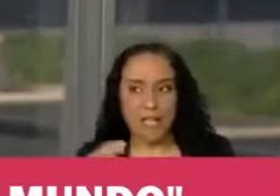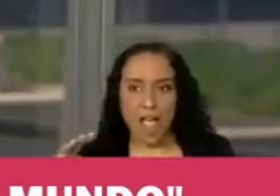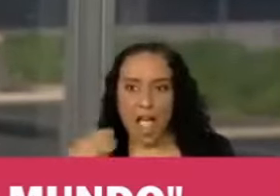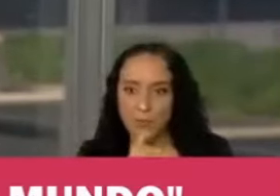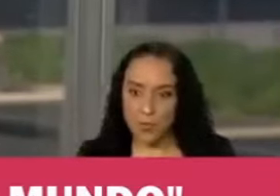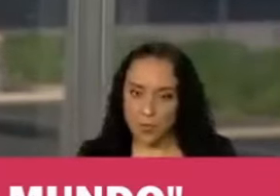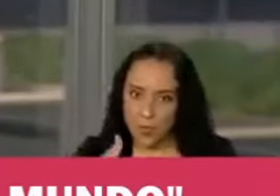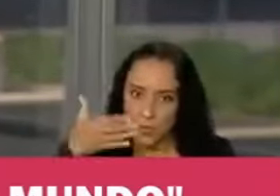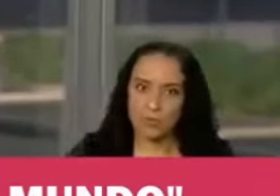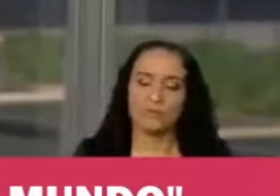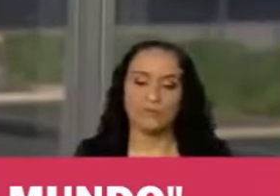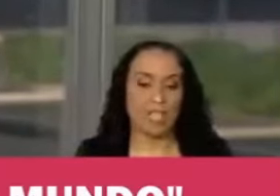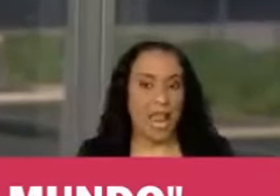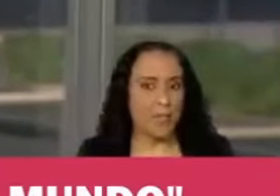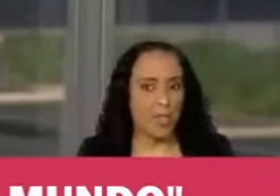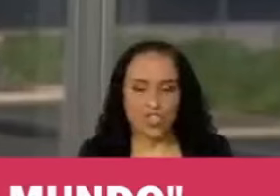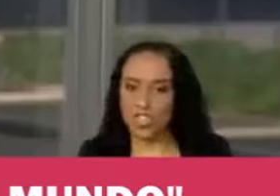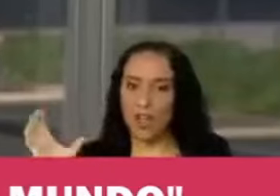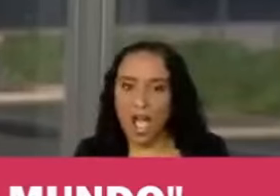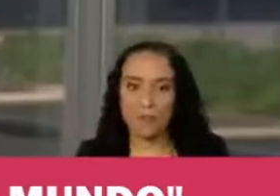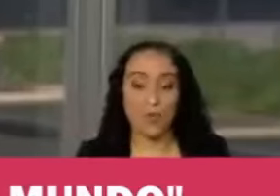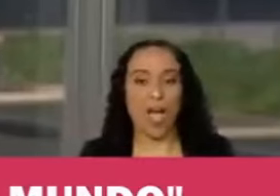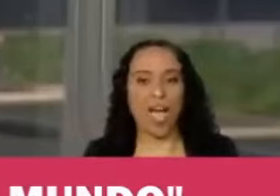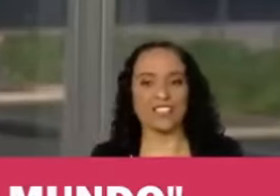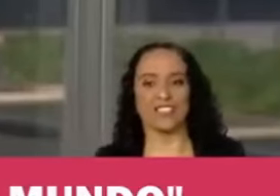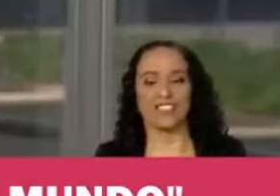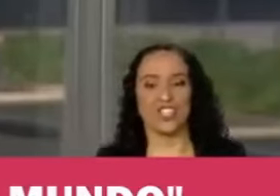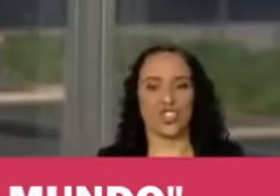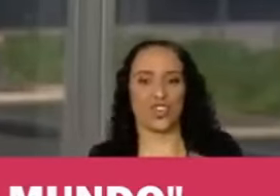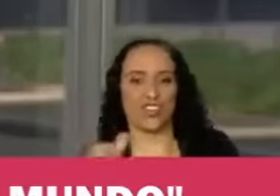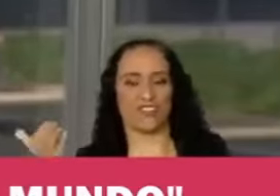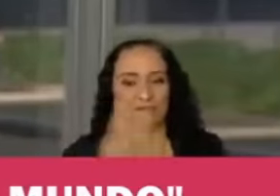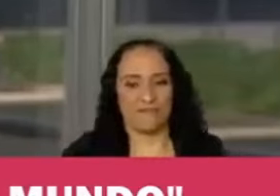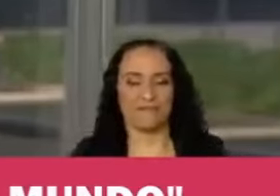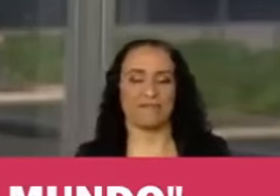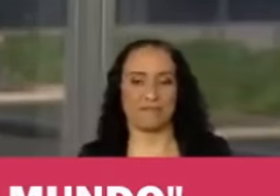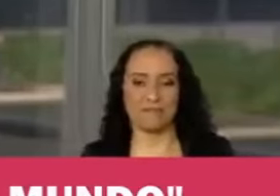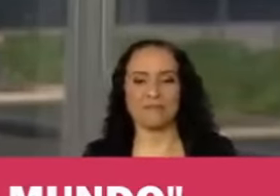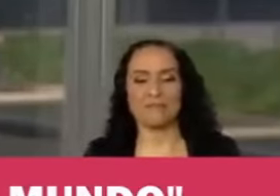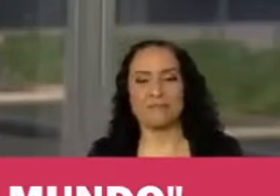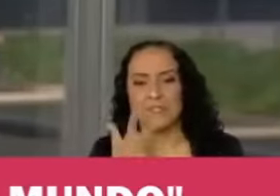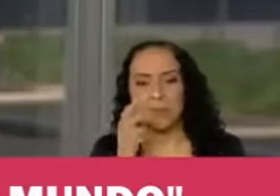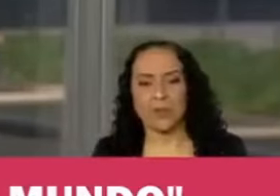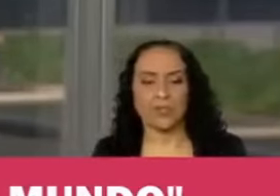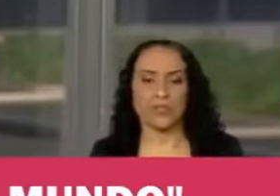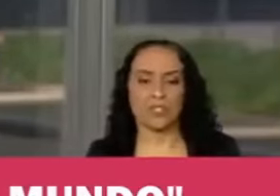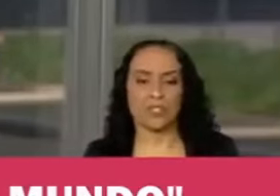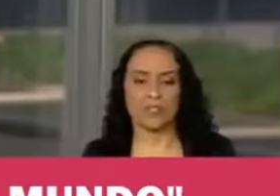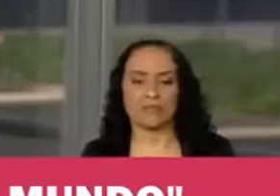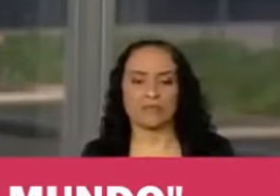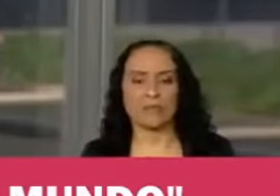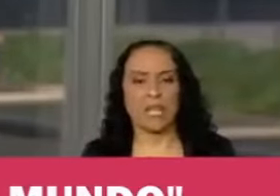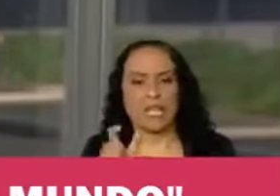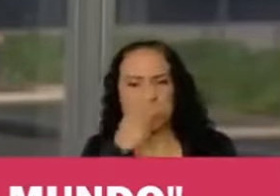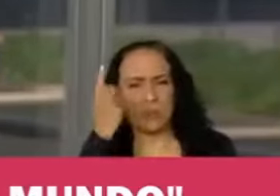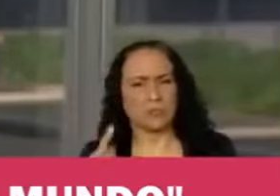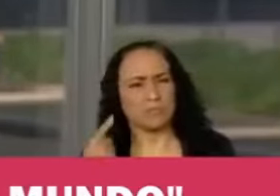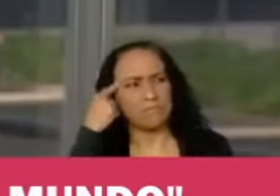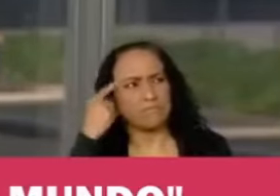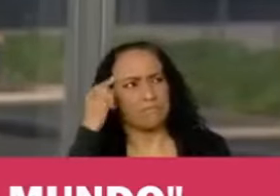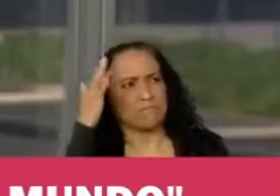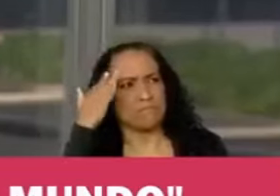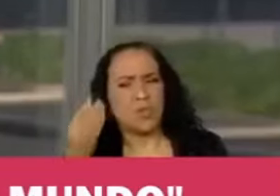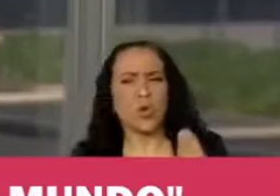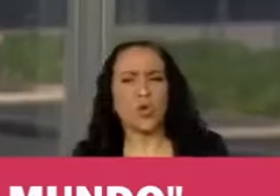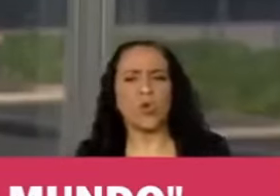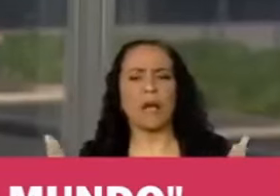já liberar logo esse dinheiro, né? Antes de sair, né? E eu acho que muita gente tem se perguntado como é que vai